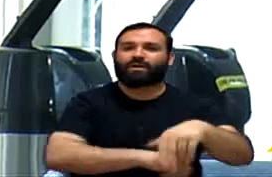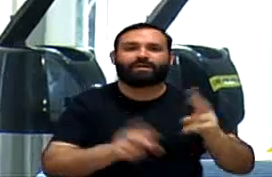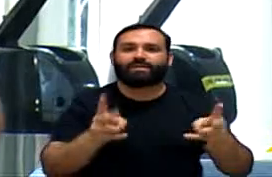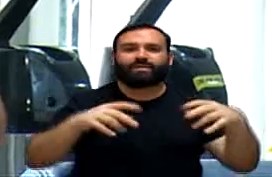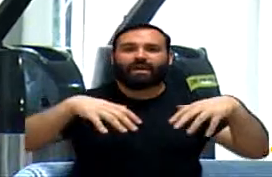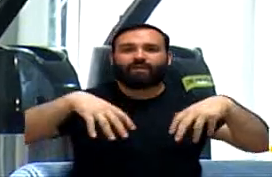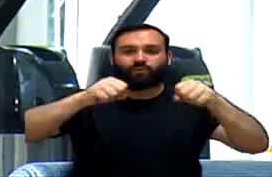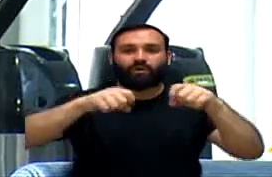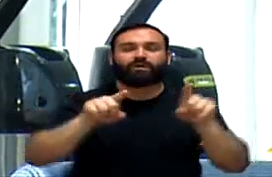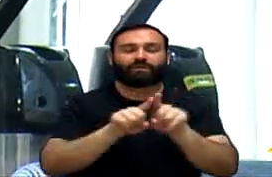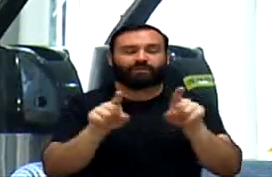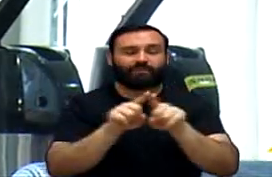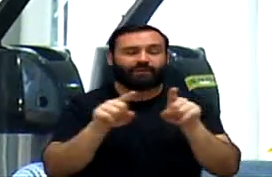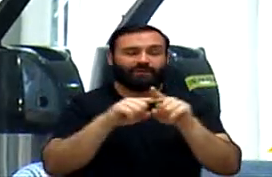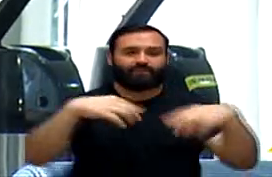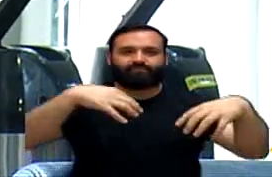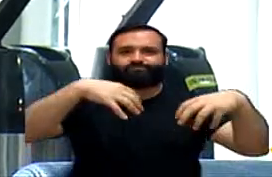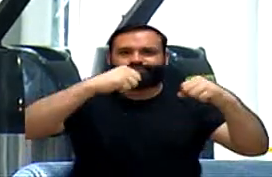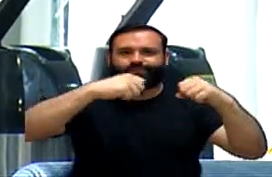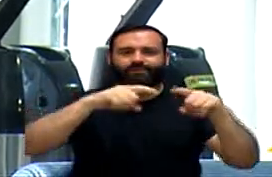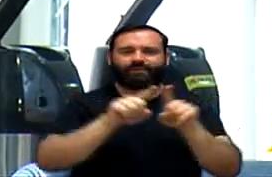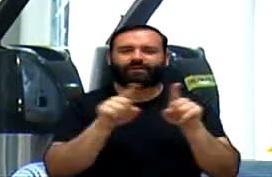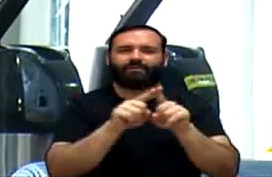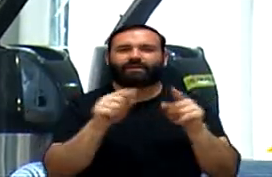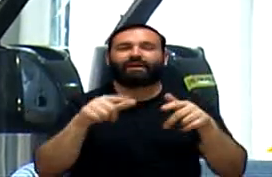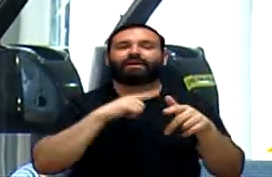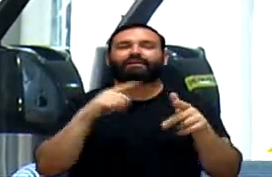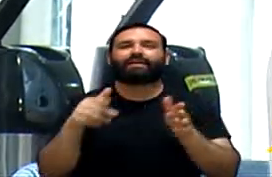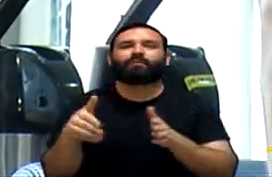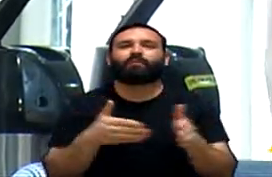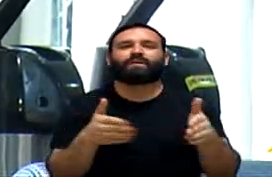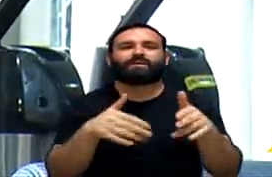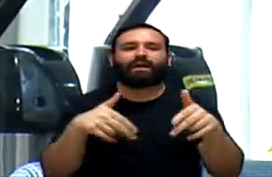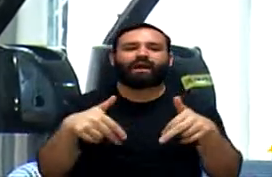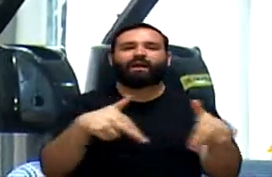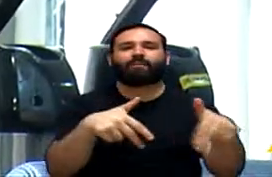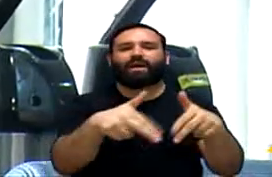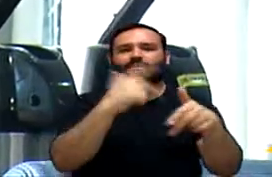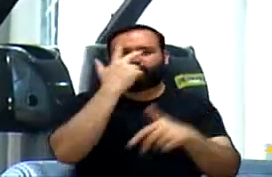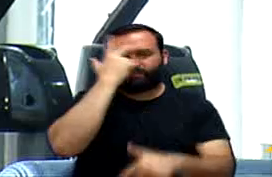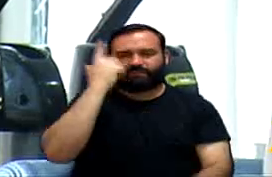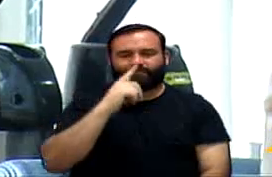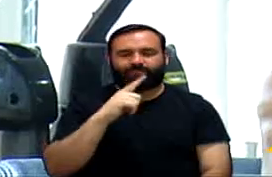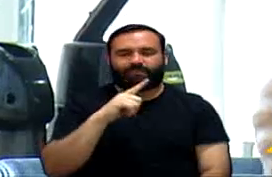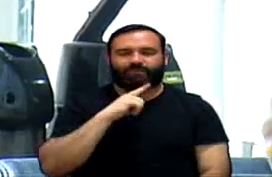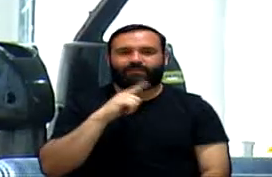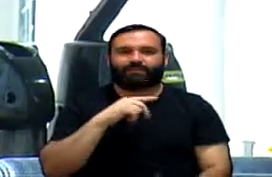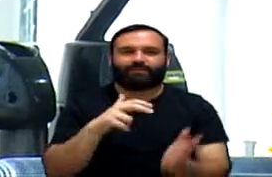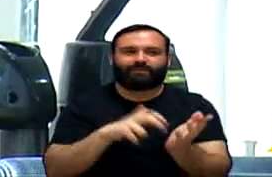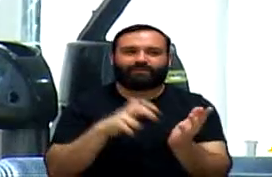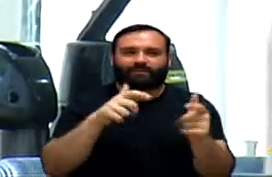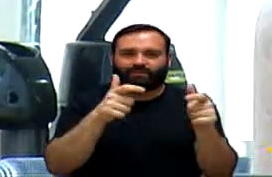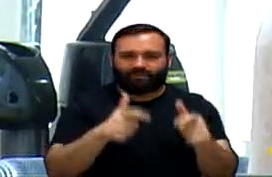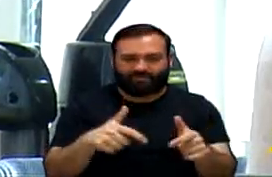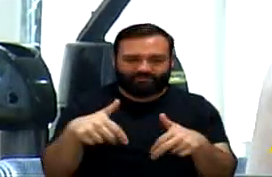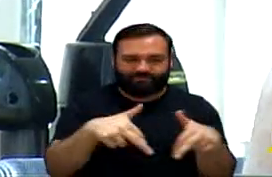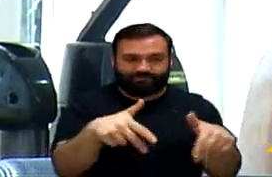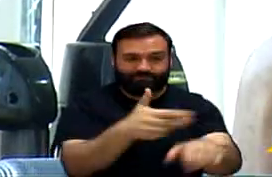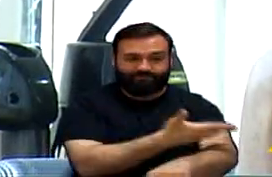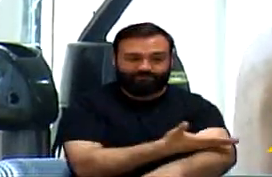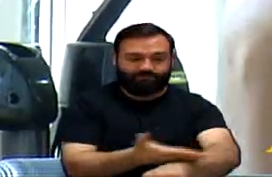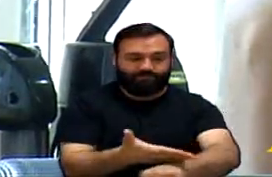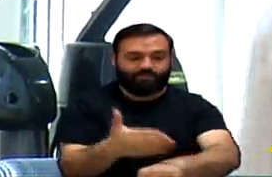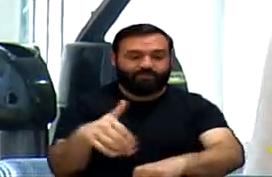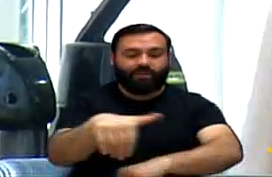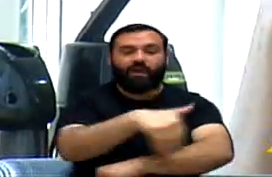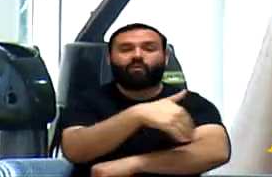apagada inclusive ela tem ela faz é caminhada paraas pessoas que fazem caminhada no Parque da Formosa é uma